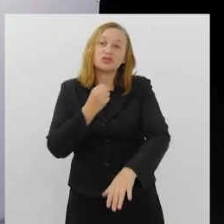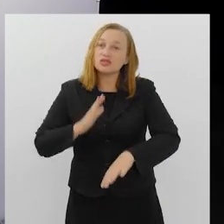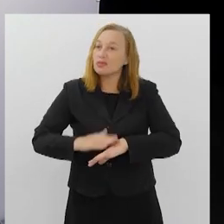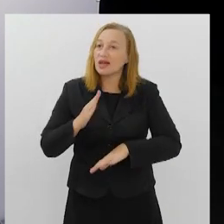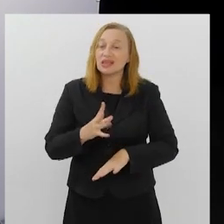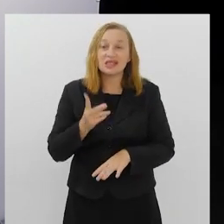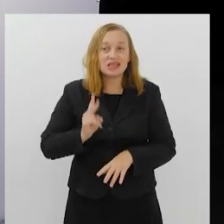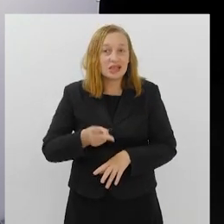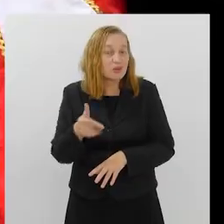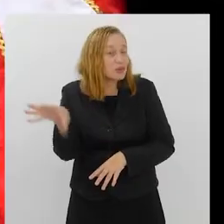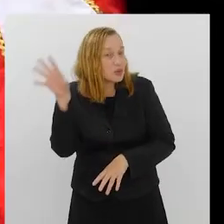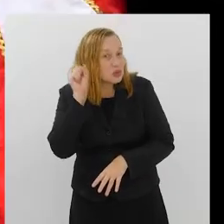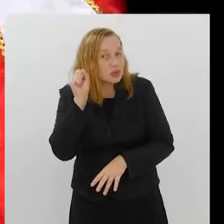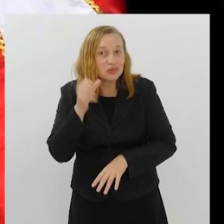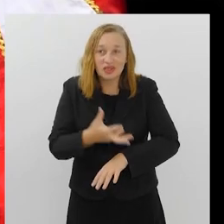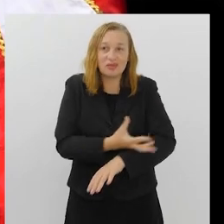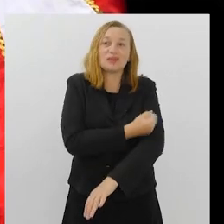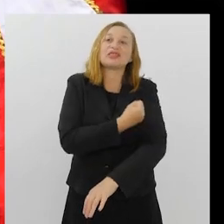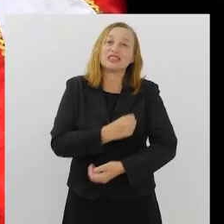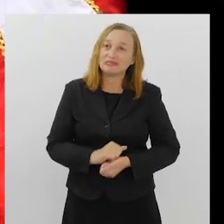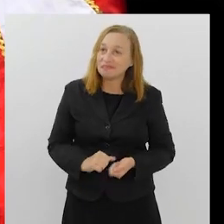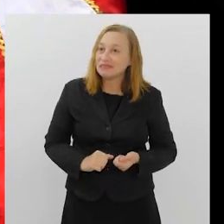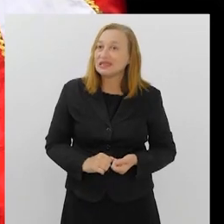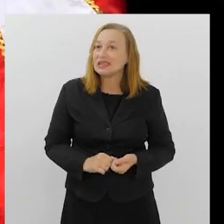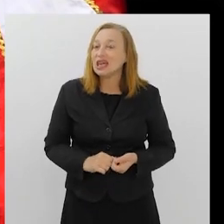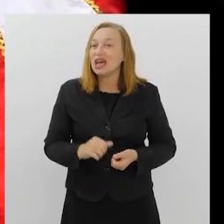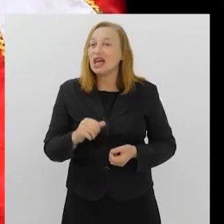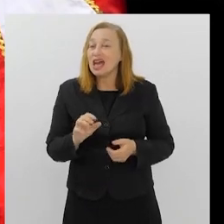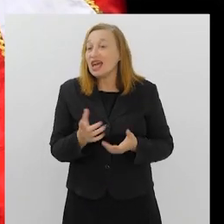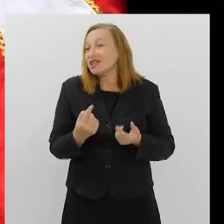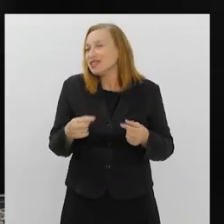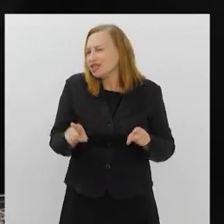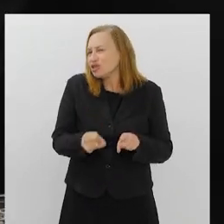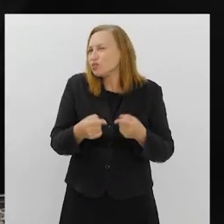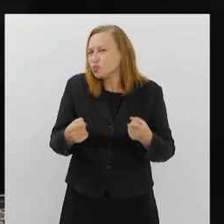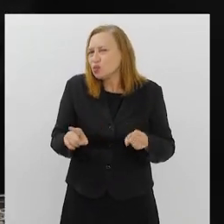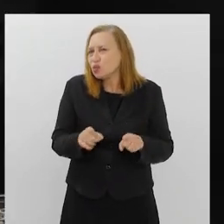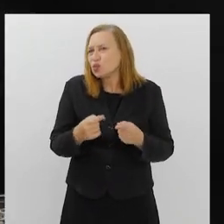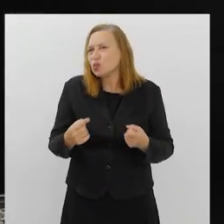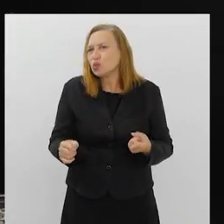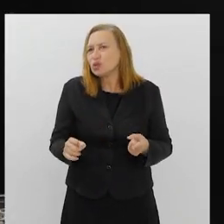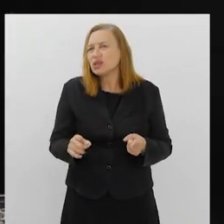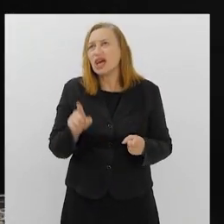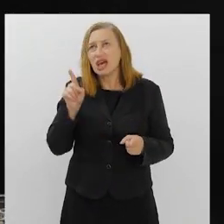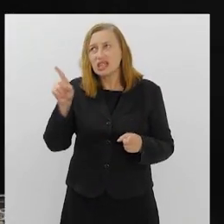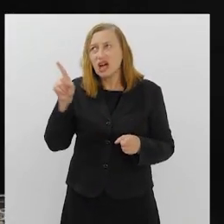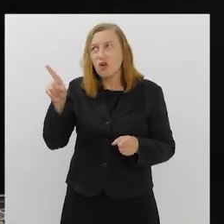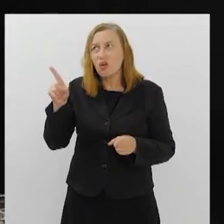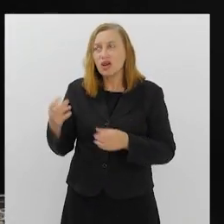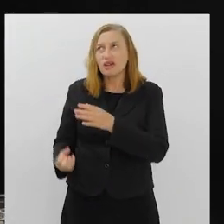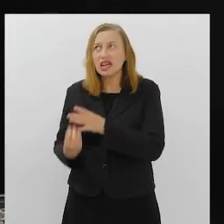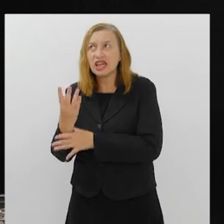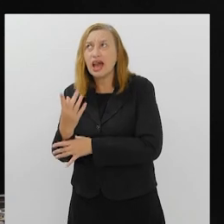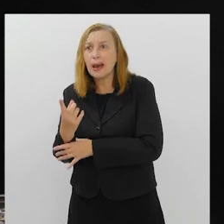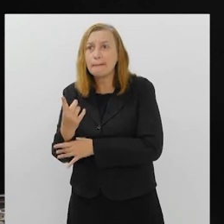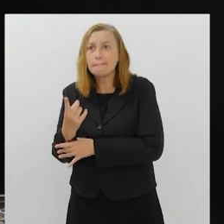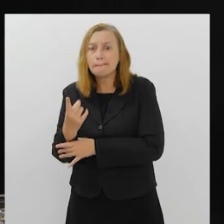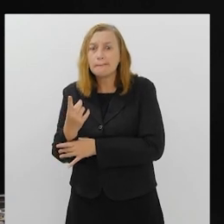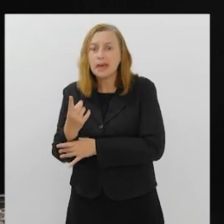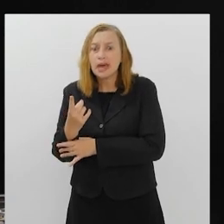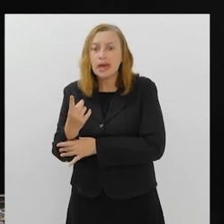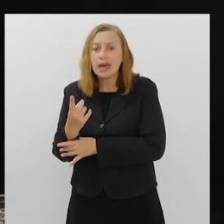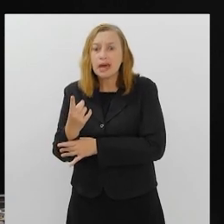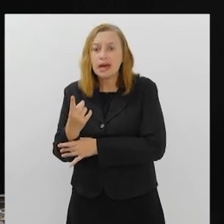emociona demais. Toda vez que eu ouço, fico completamente emocionada. Os enredos, esse enredo que nós vamos fazer agora,